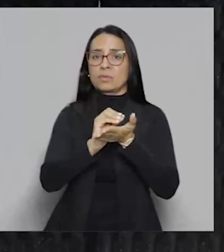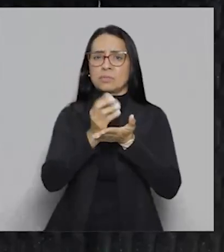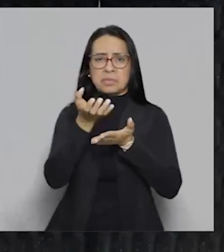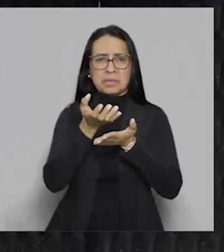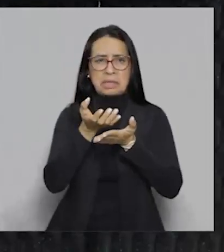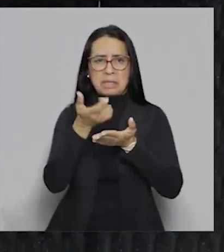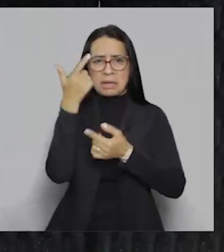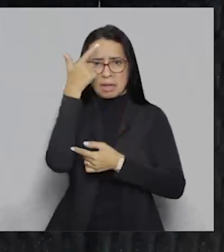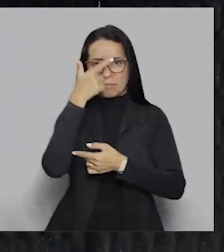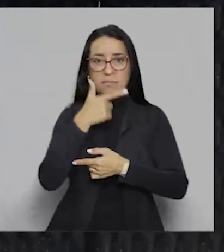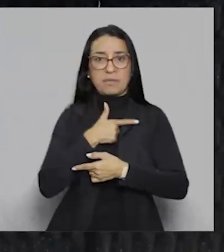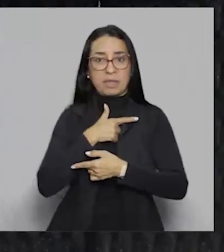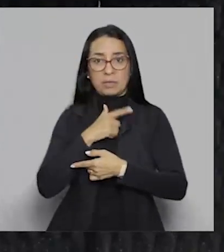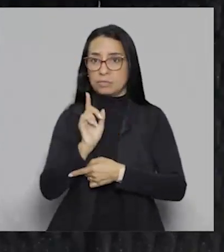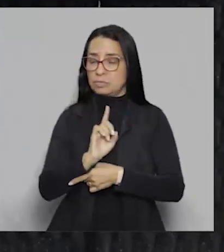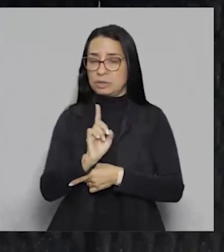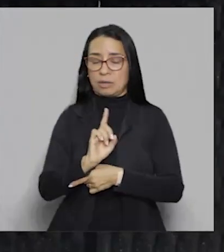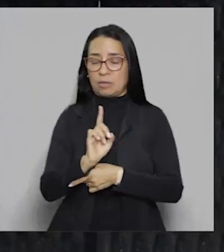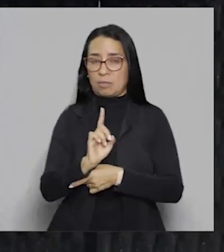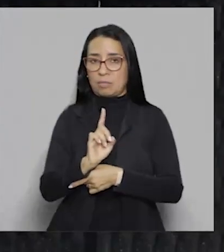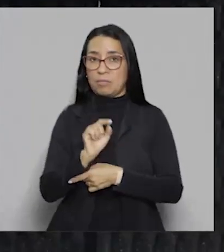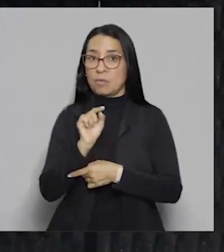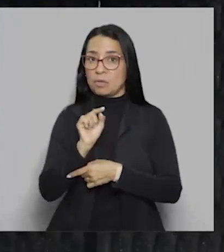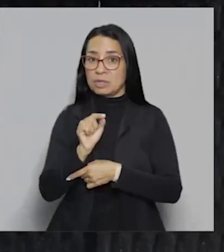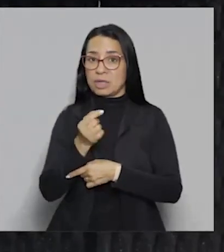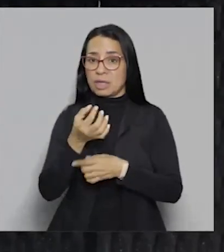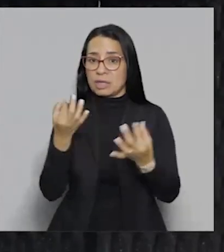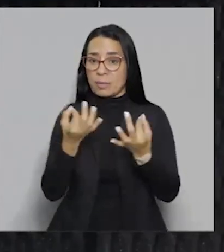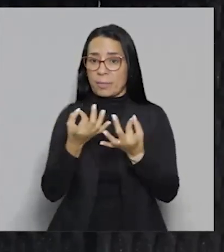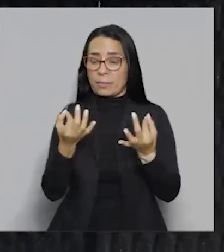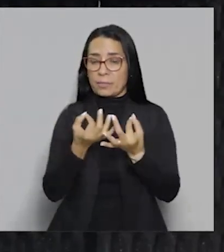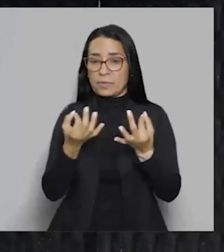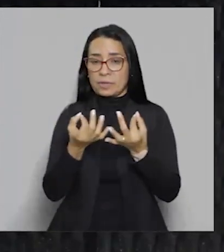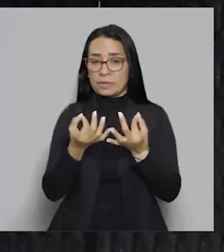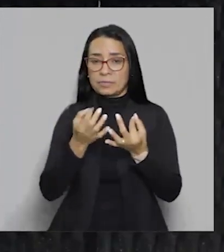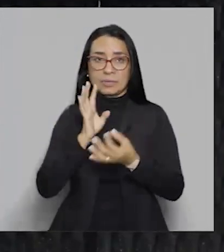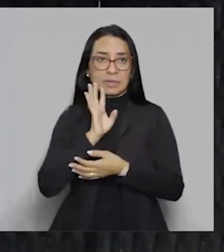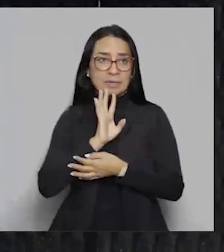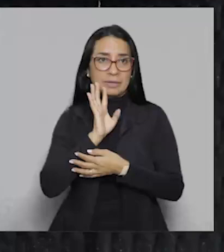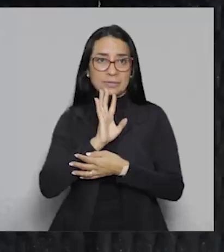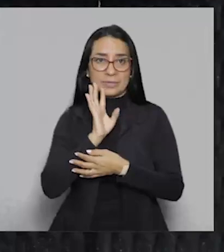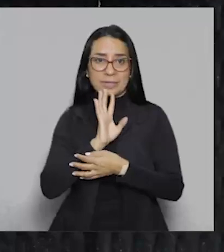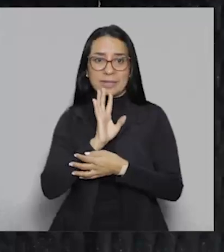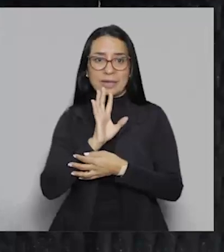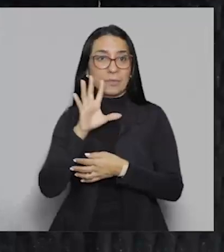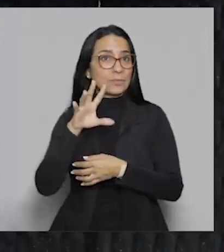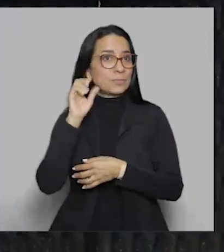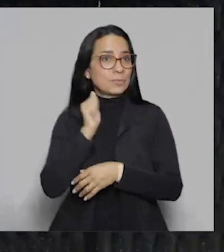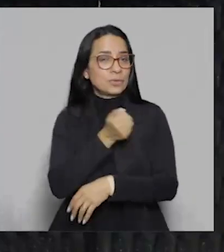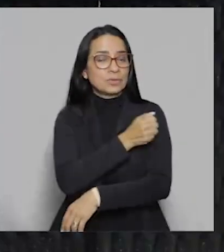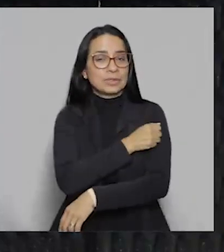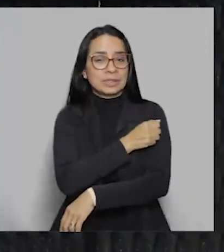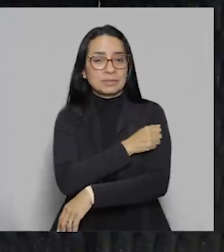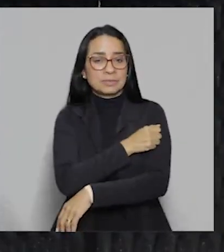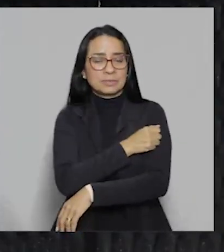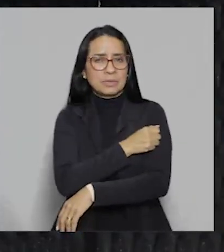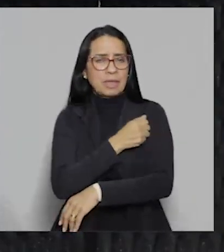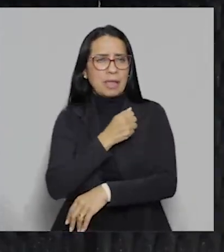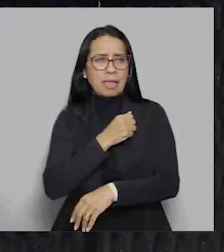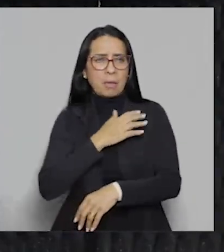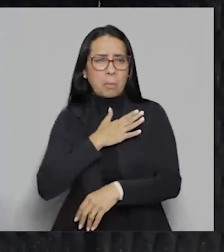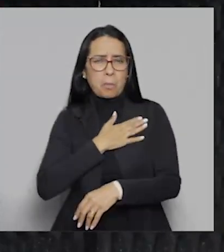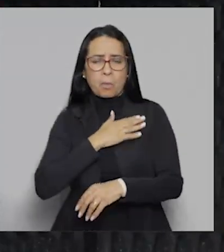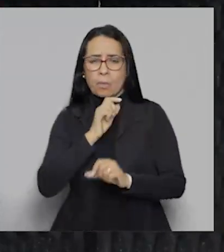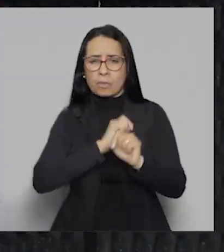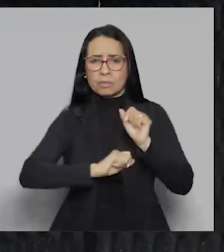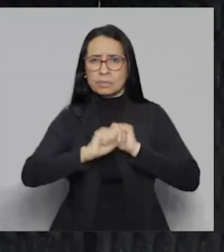foto. Pelo menos você está se achando maravilhoso. E quando você coloca, eu acho muito legal quando eu ouço dos alunos, professor, eu gosto de colocar fotos conceituais. Hoje de